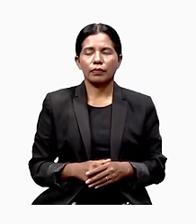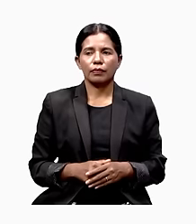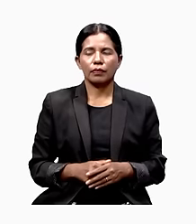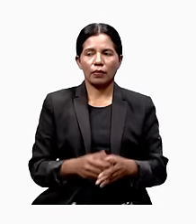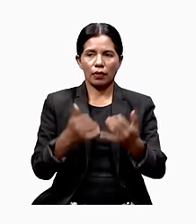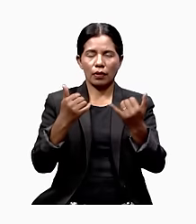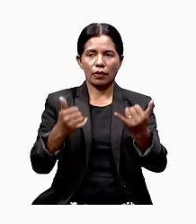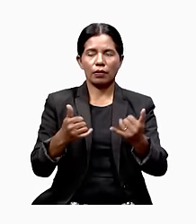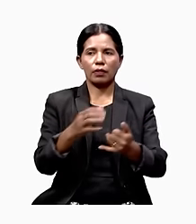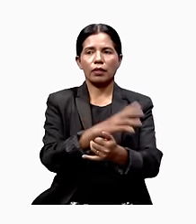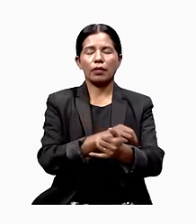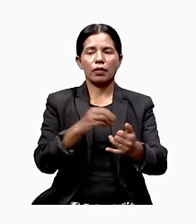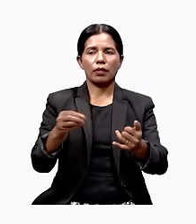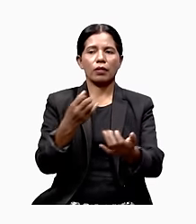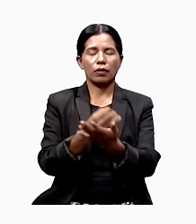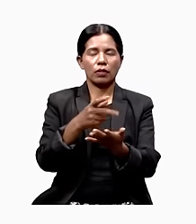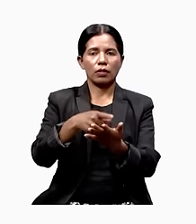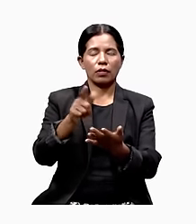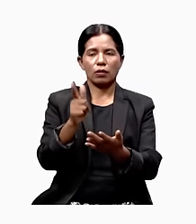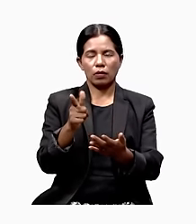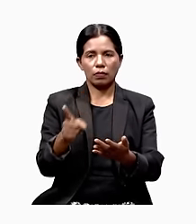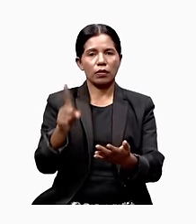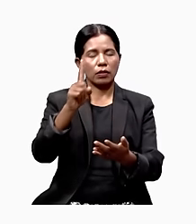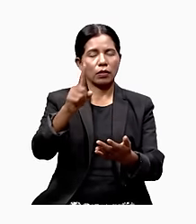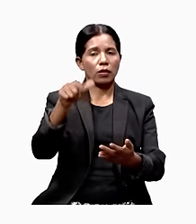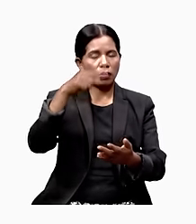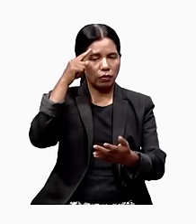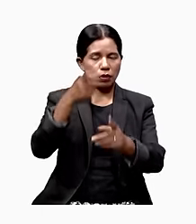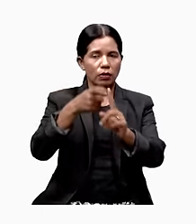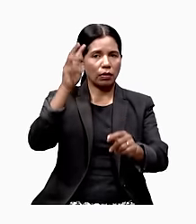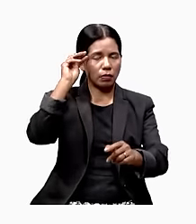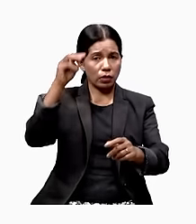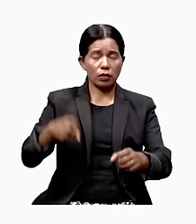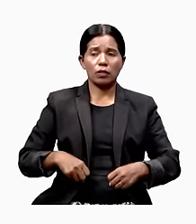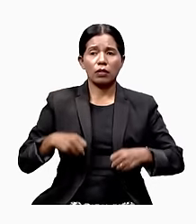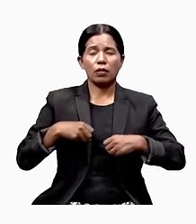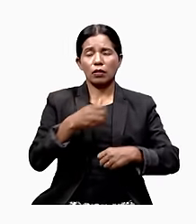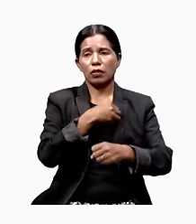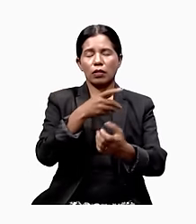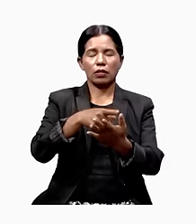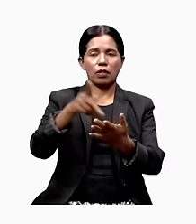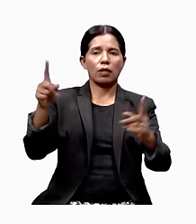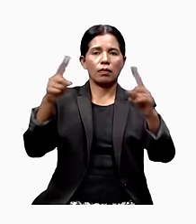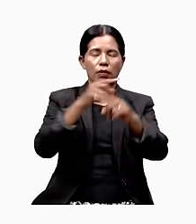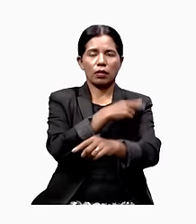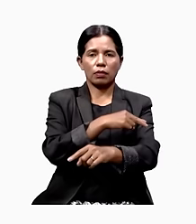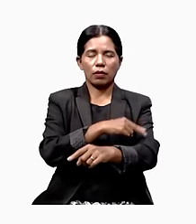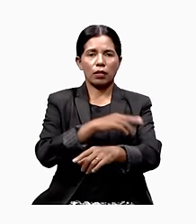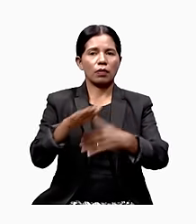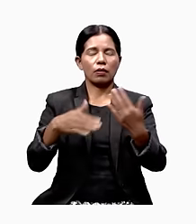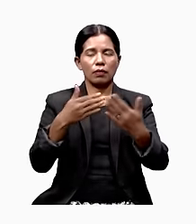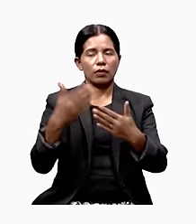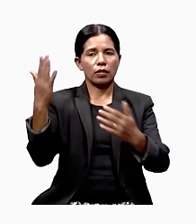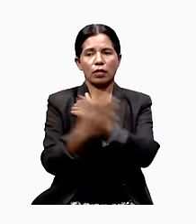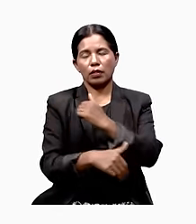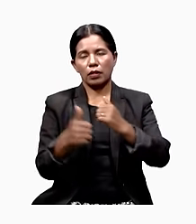Daudão ne dívidas quase to con rua nulo ne bem mas que o governo lhe husi ministério de saúde se dá o selo vai ao hospital sira e a